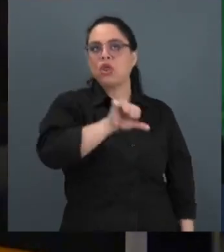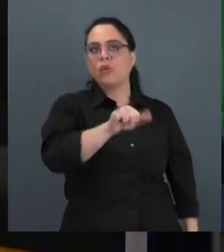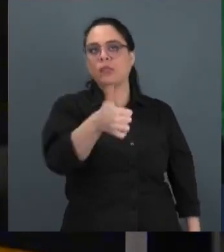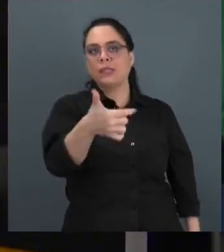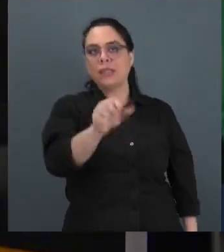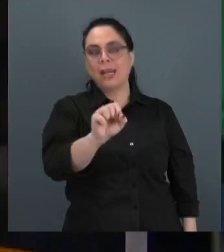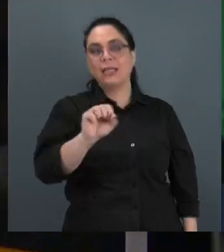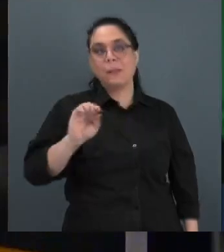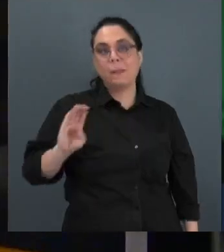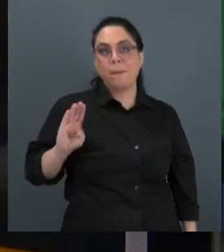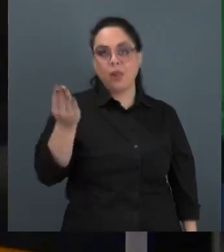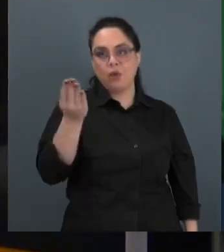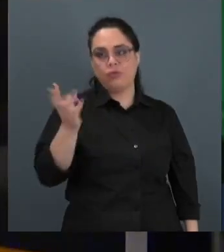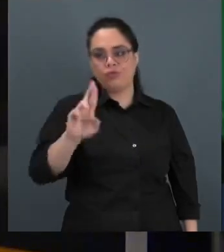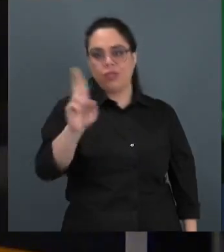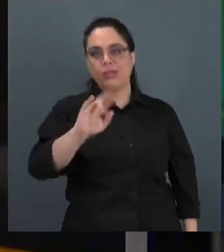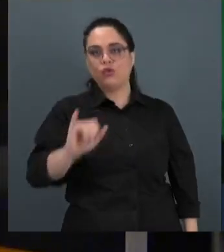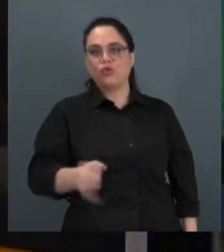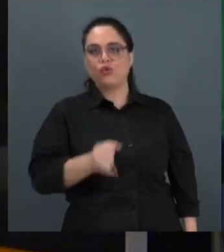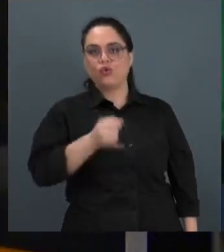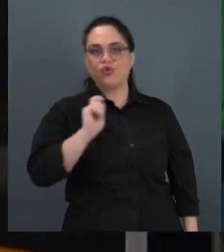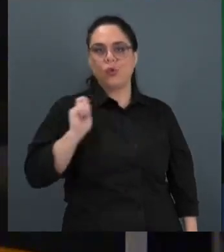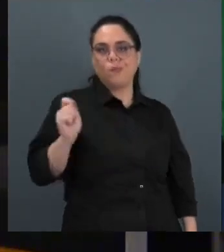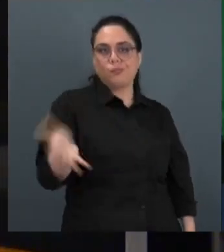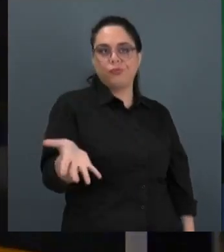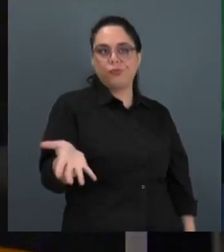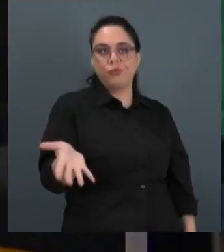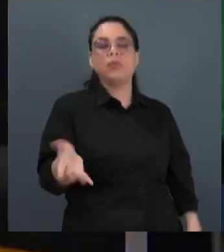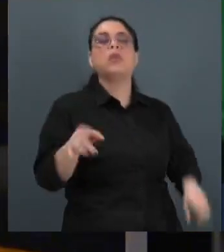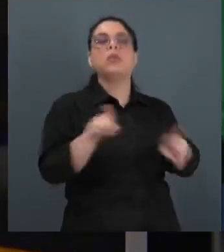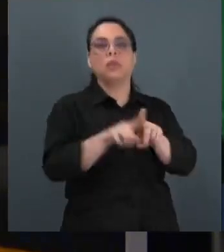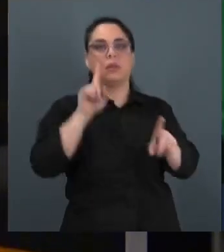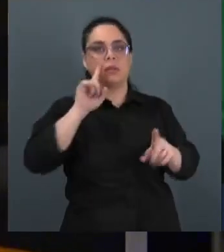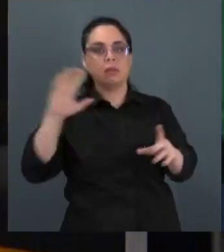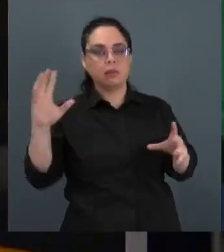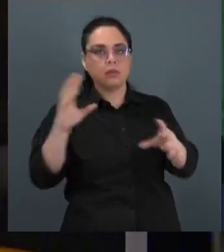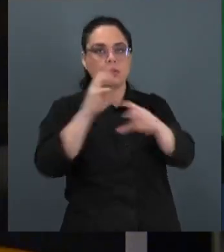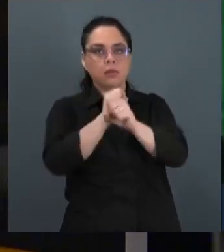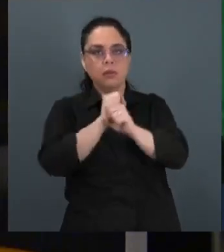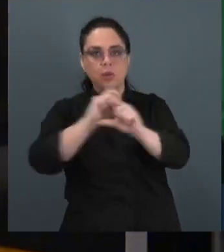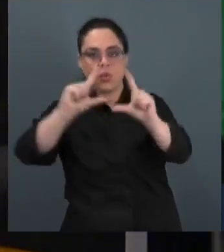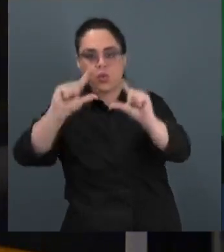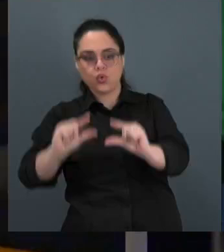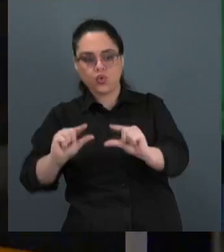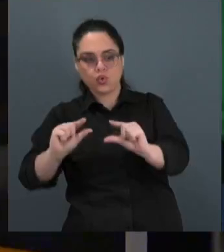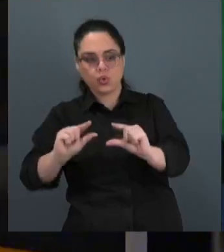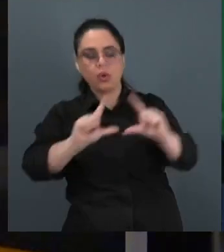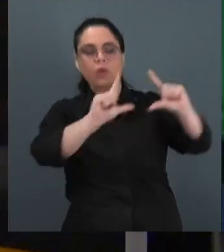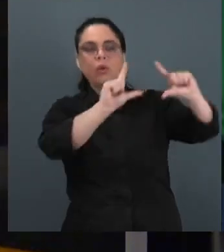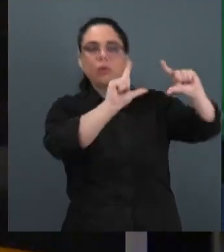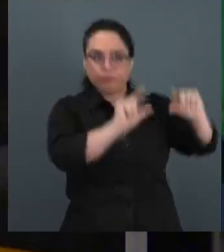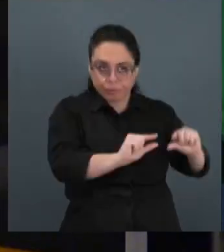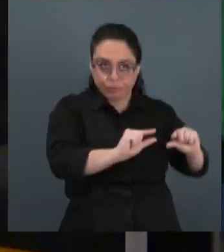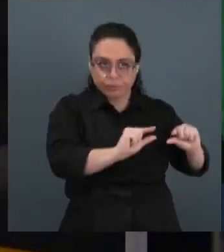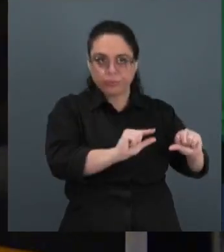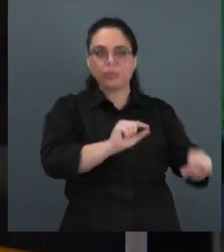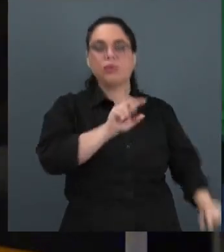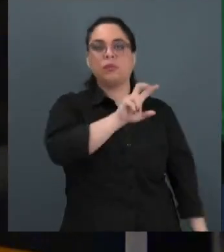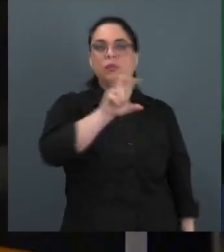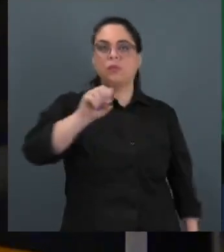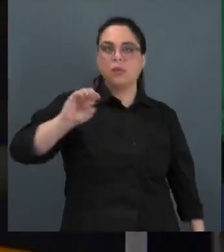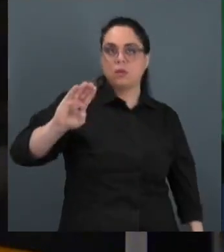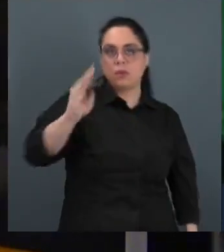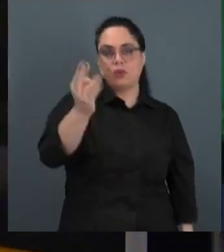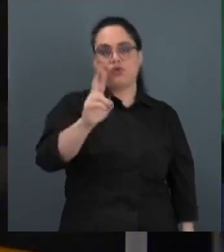reais de juros. Contabilize a menor para o povo brasileiro mais de 500 bilhões